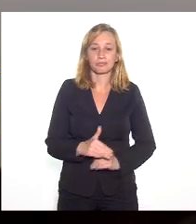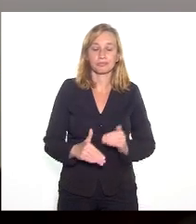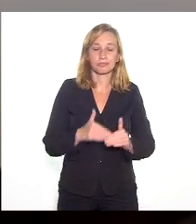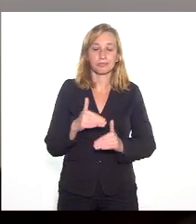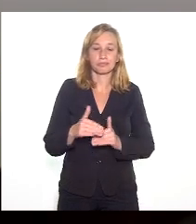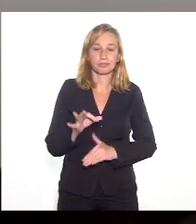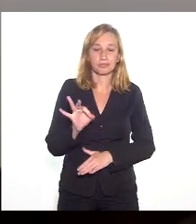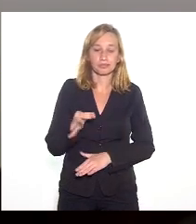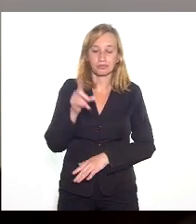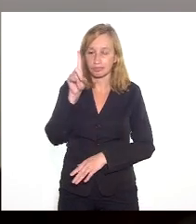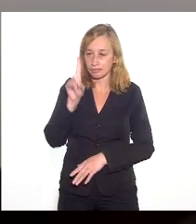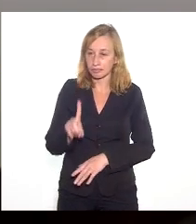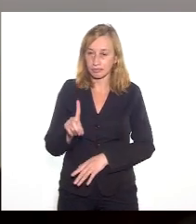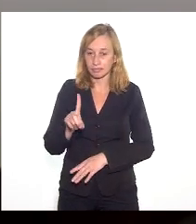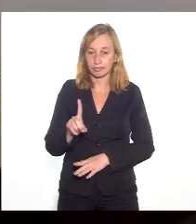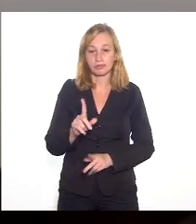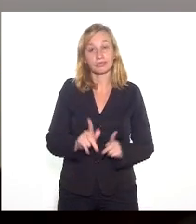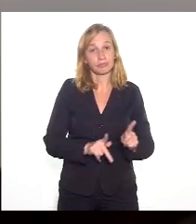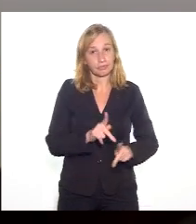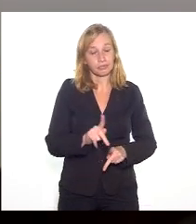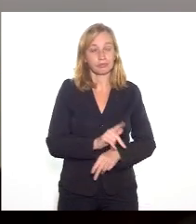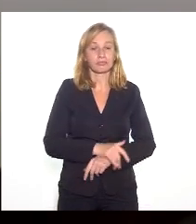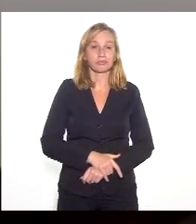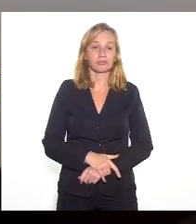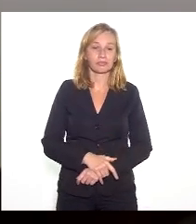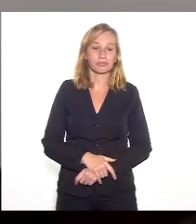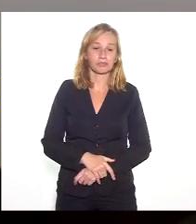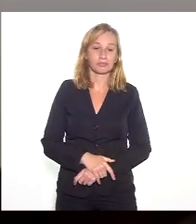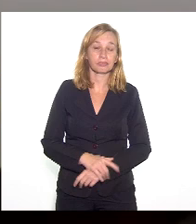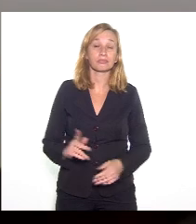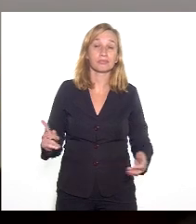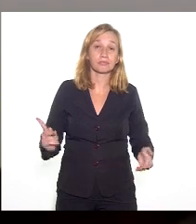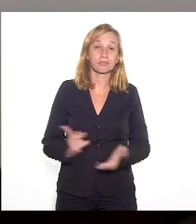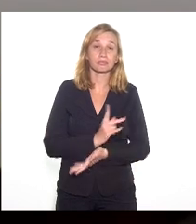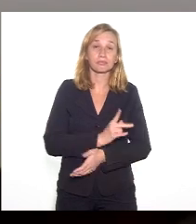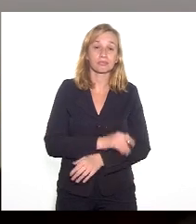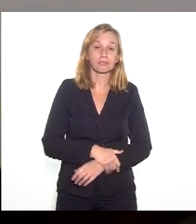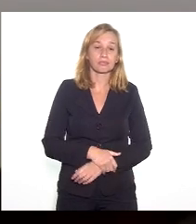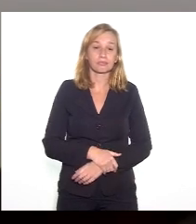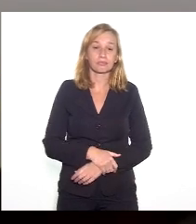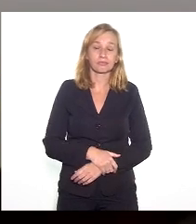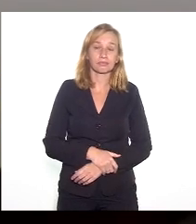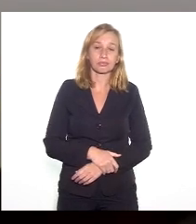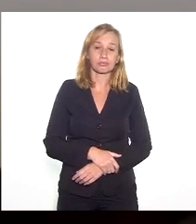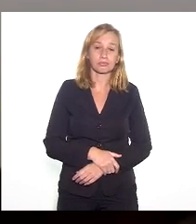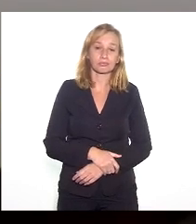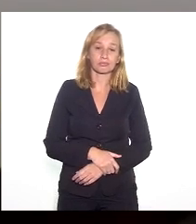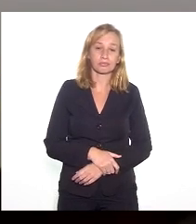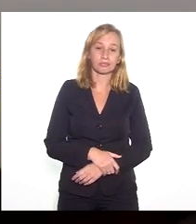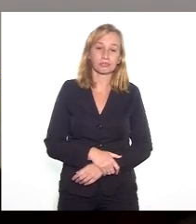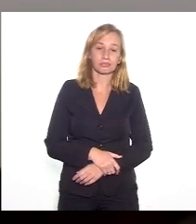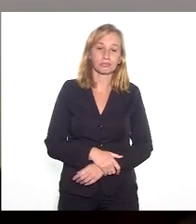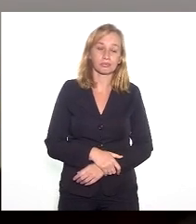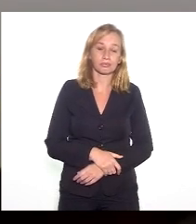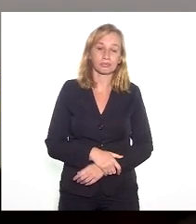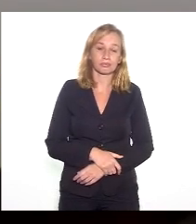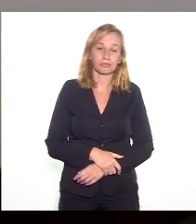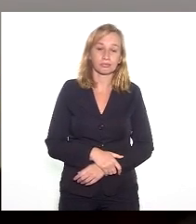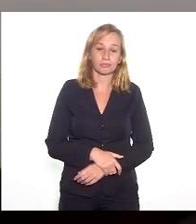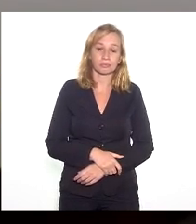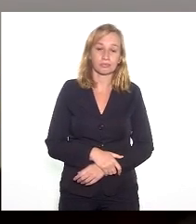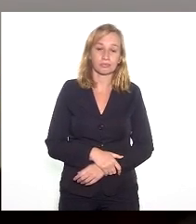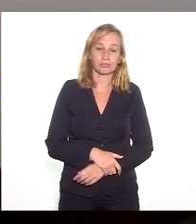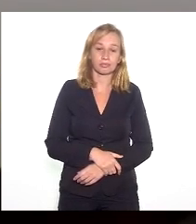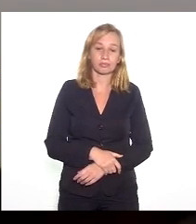de garantia de direitos à população, o que ocorre, em boa medida, por meio da prestação